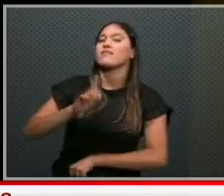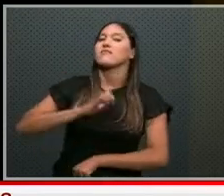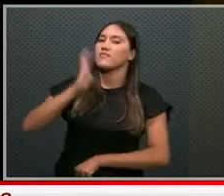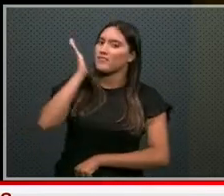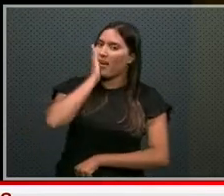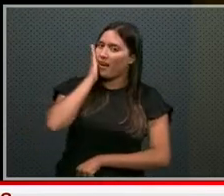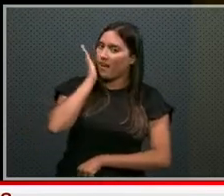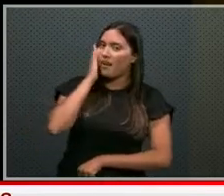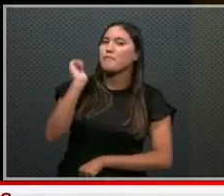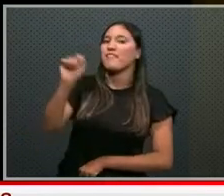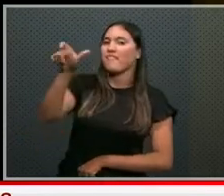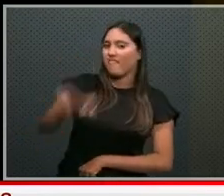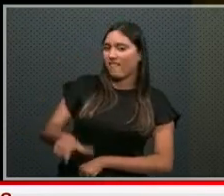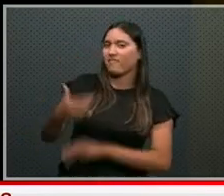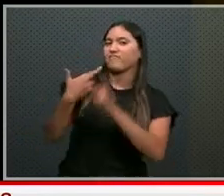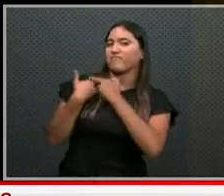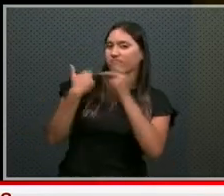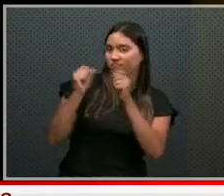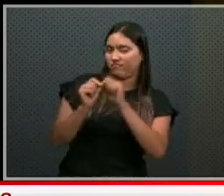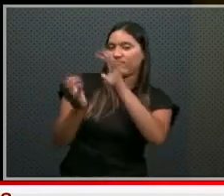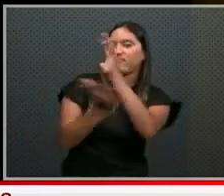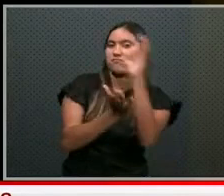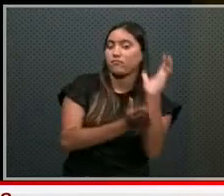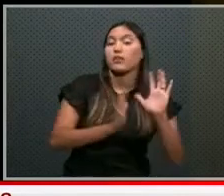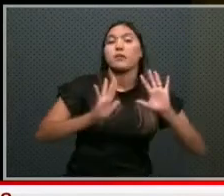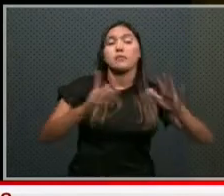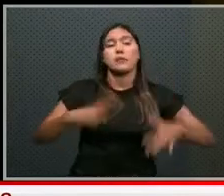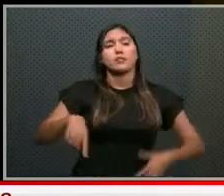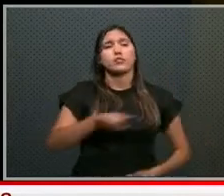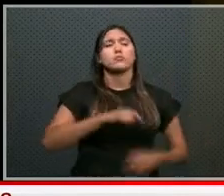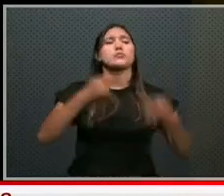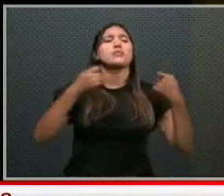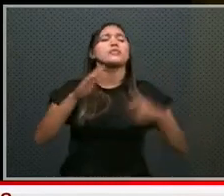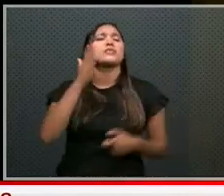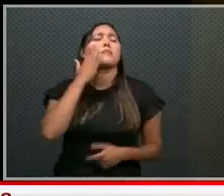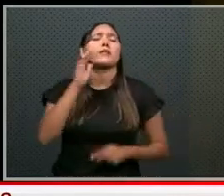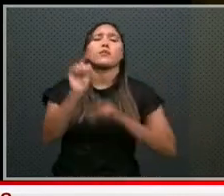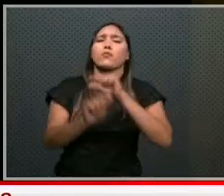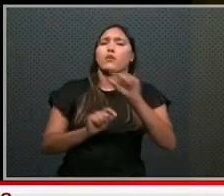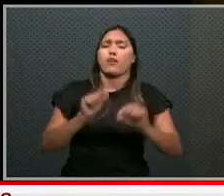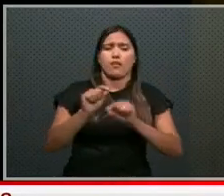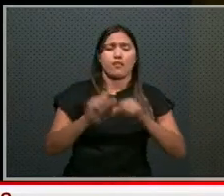a gente precisa ter uma noção do seguinte